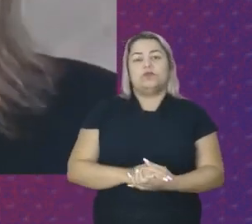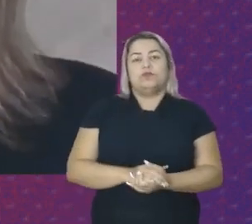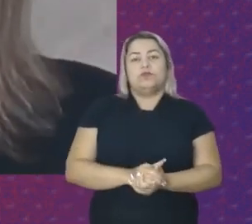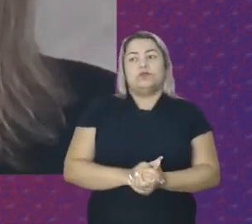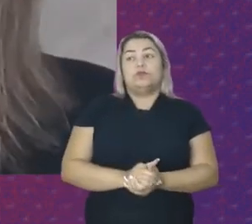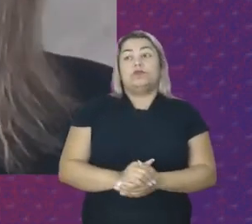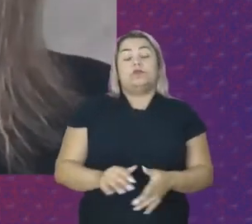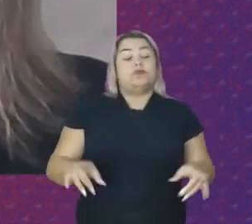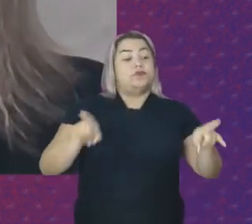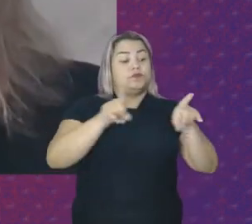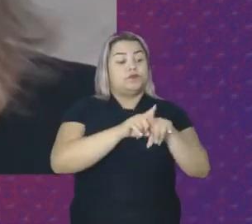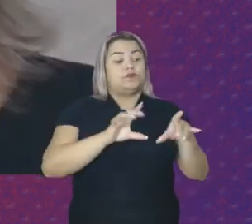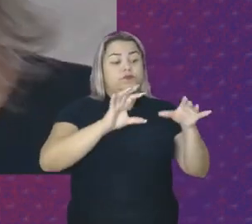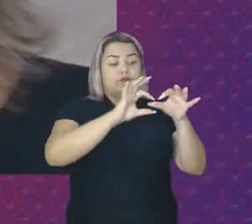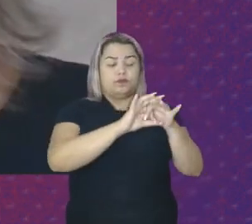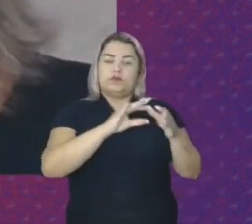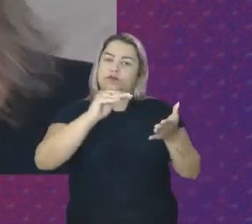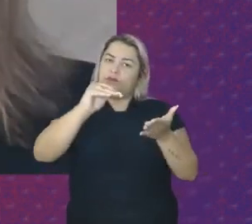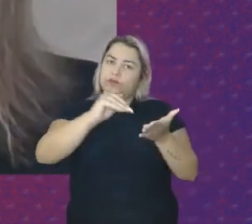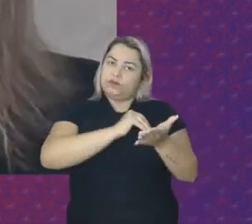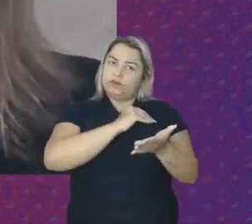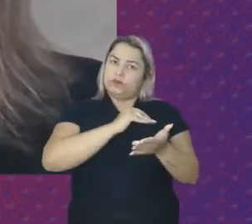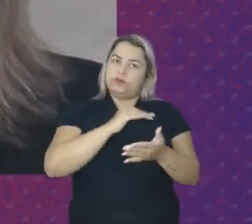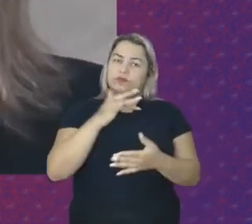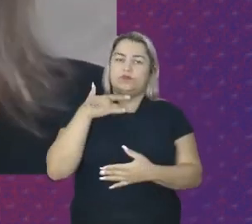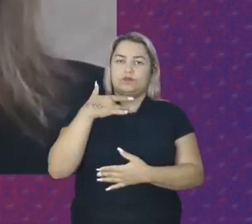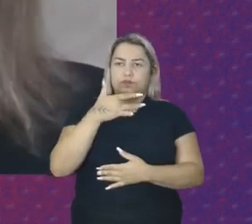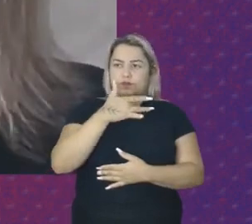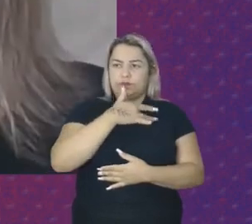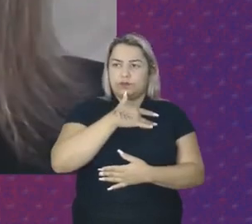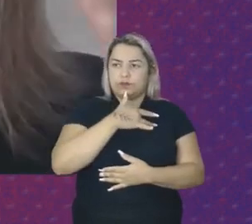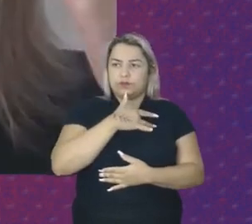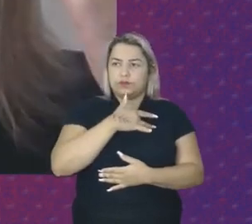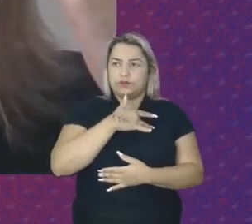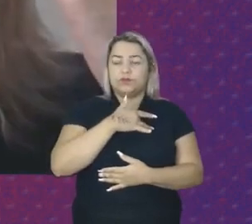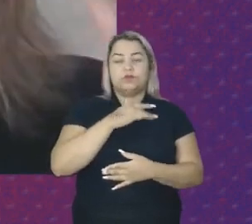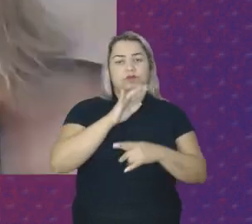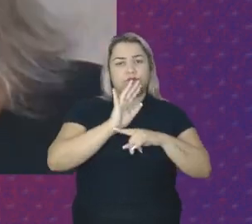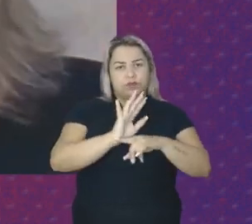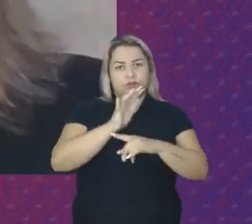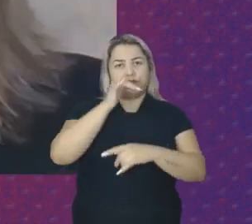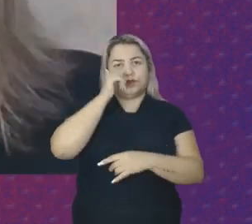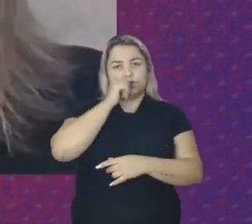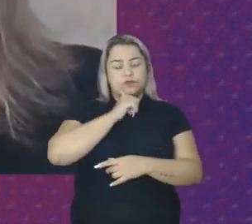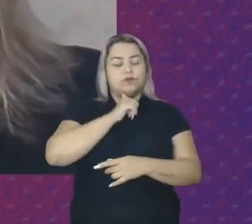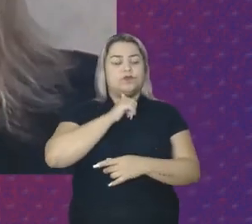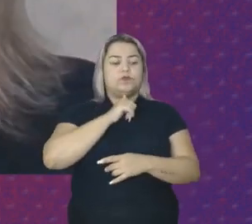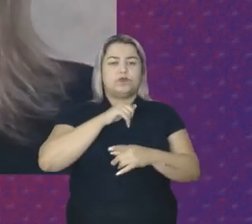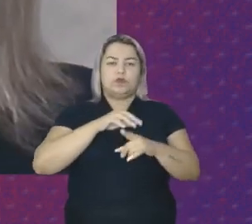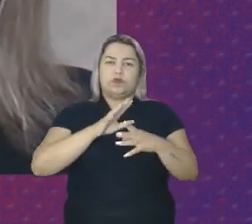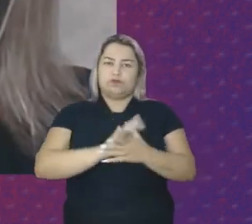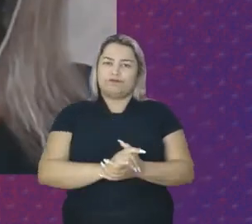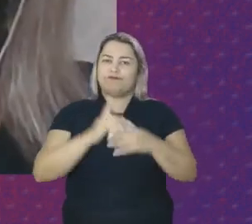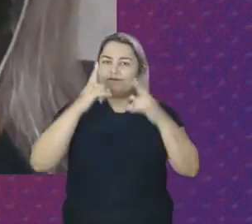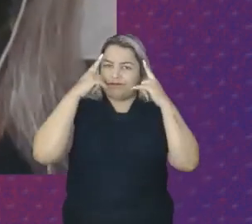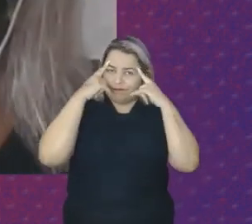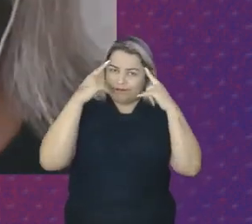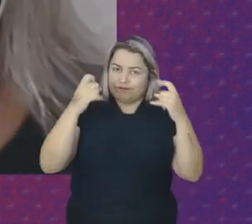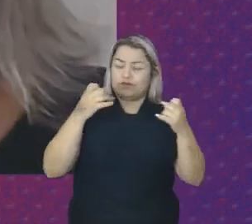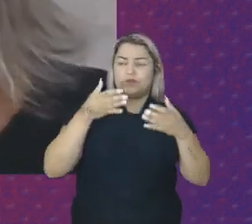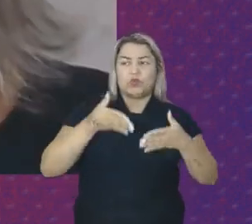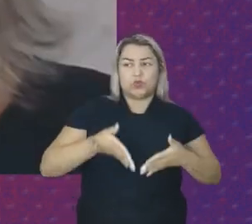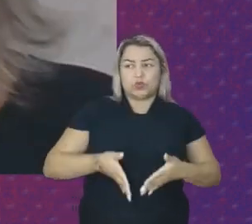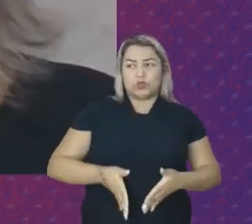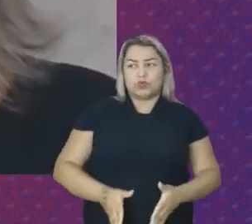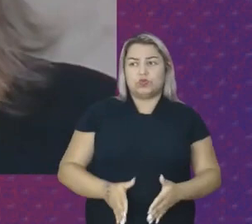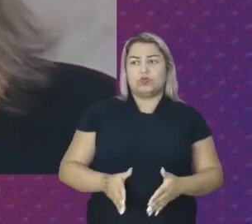parcerias com as secretarias da saúde para atendimento às mulheres em situação de violência obstétrica, para a garantia dos